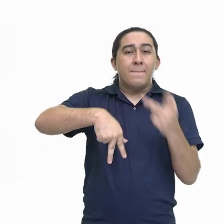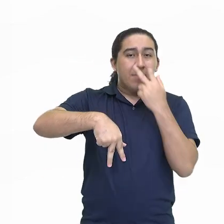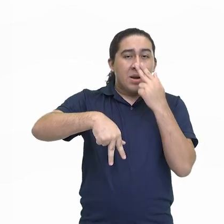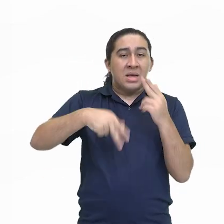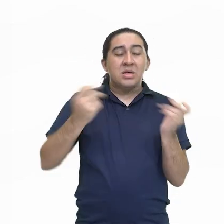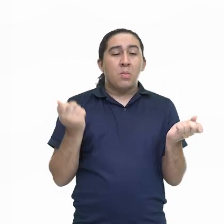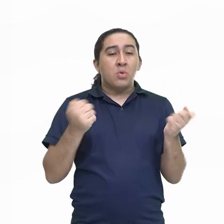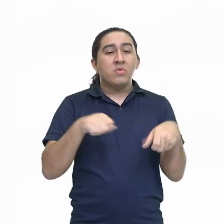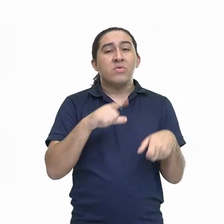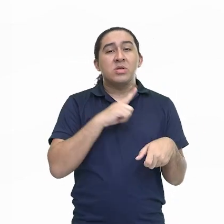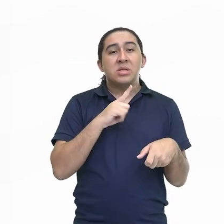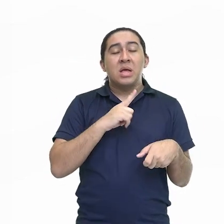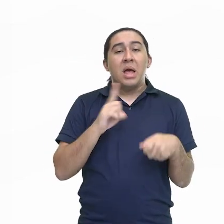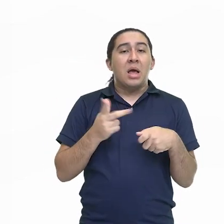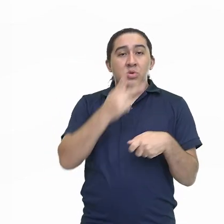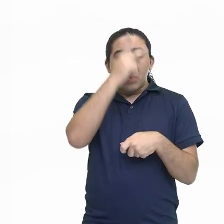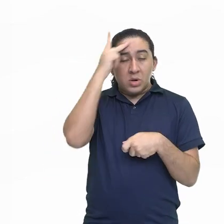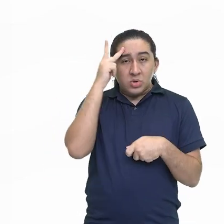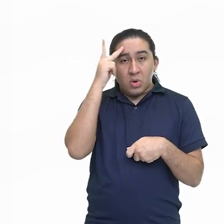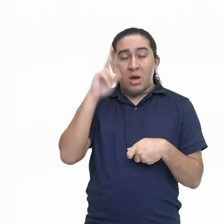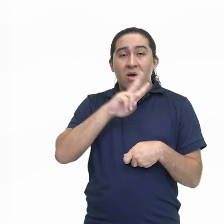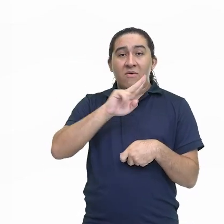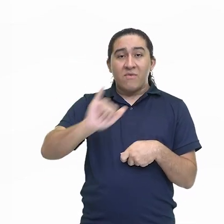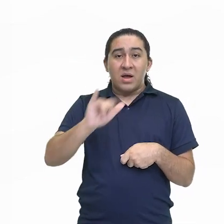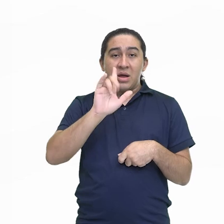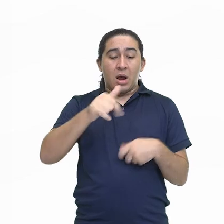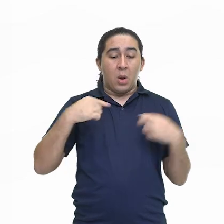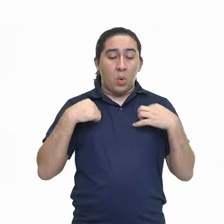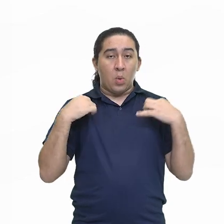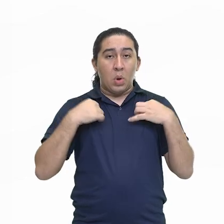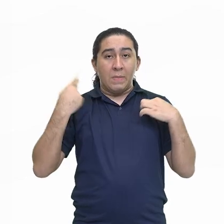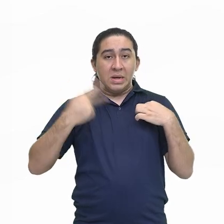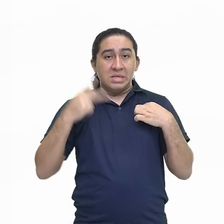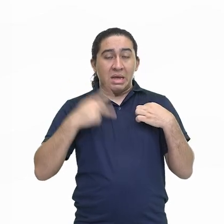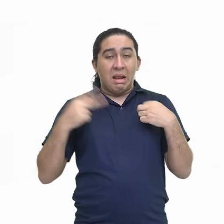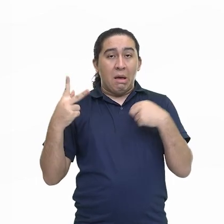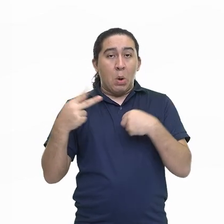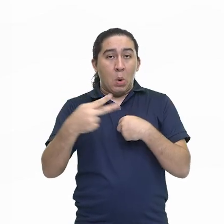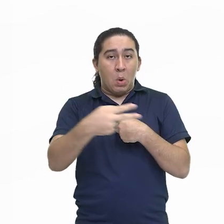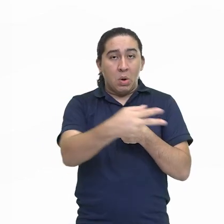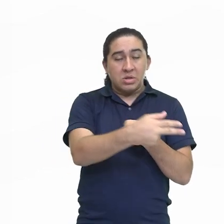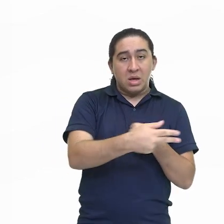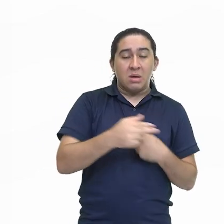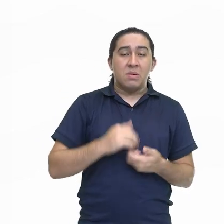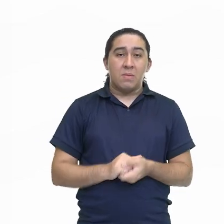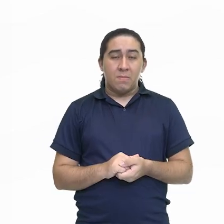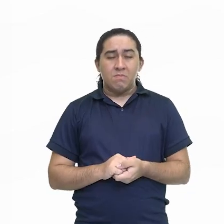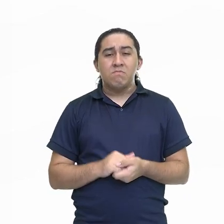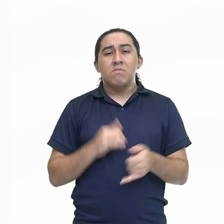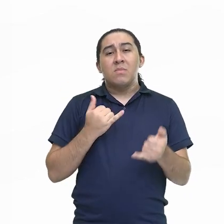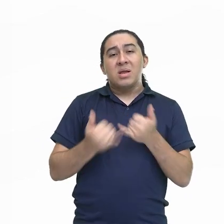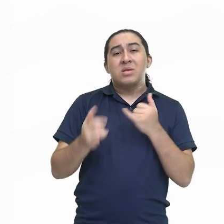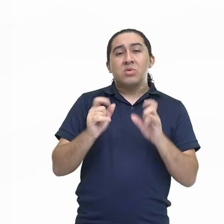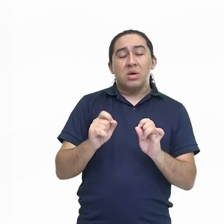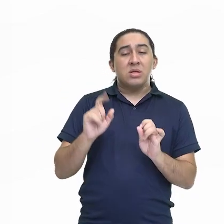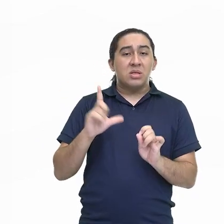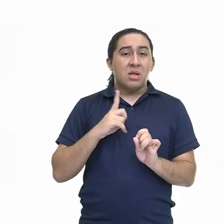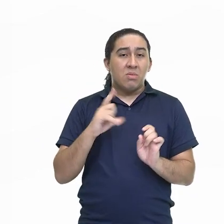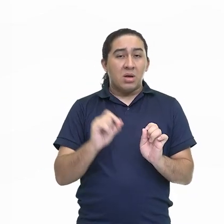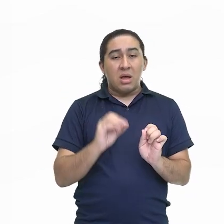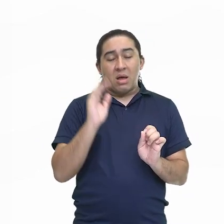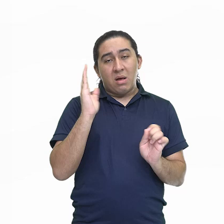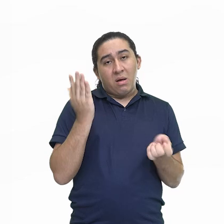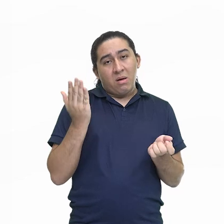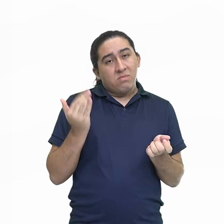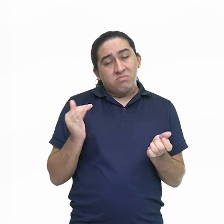Do limite físico e ao mesmo tempo ela tinha a segurança de passar isso, a